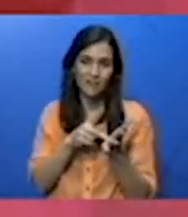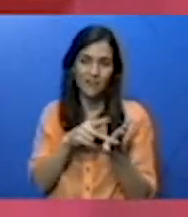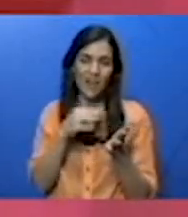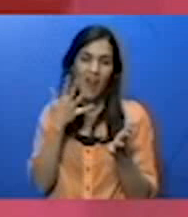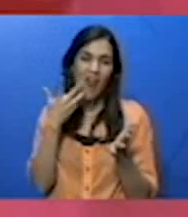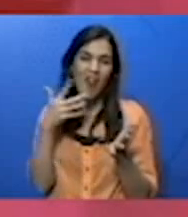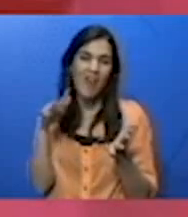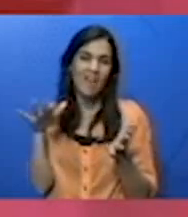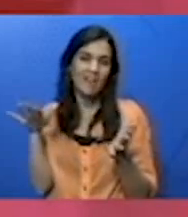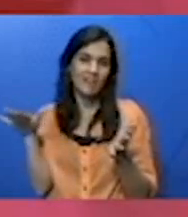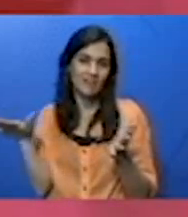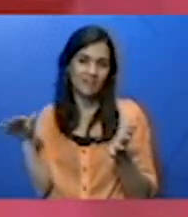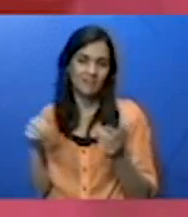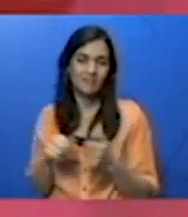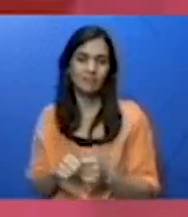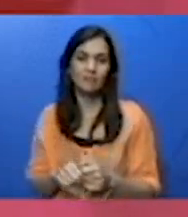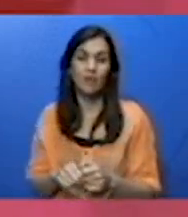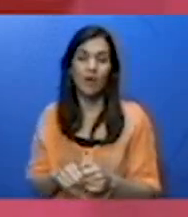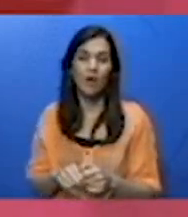Na